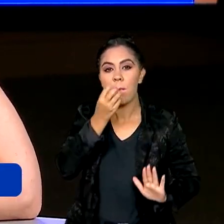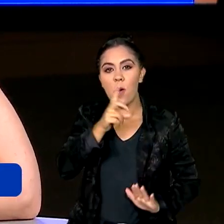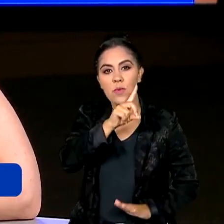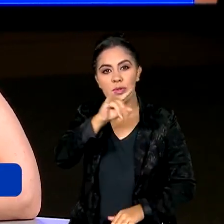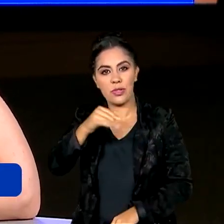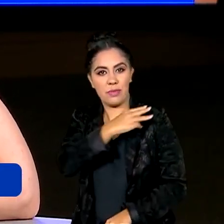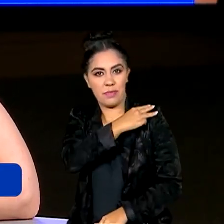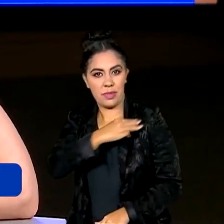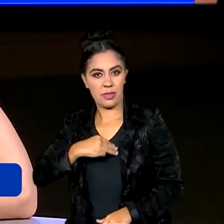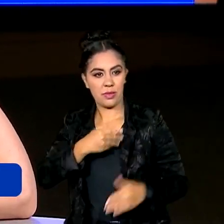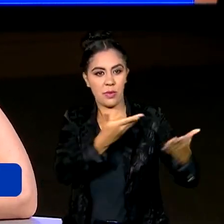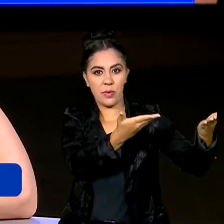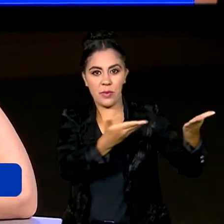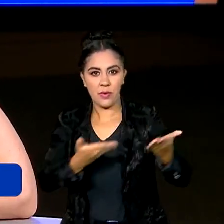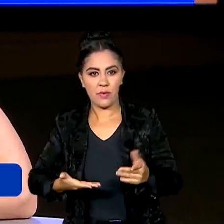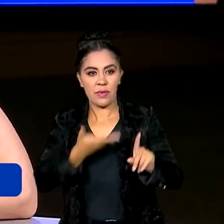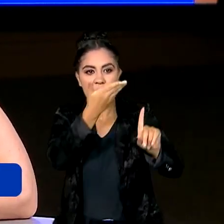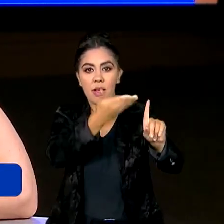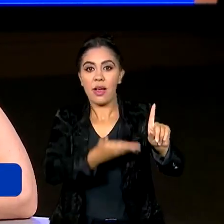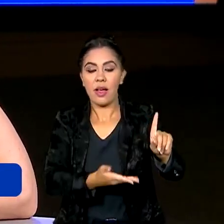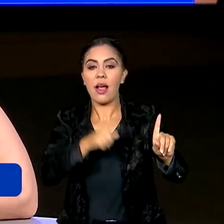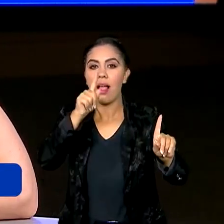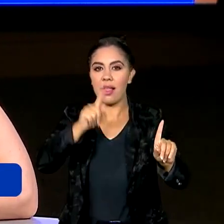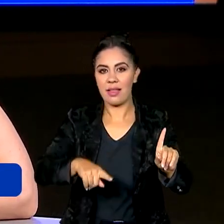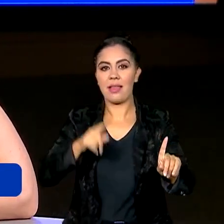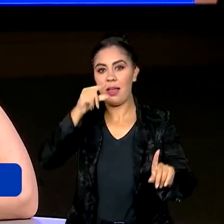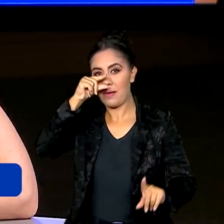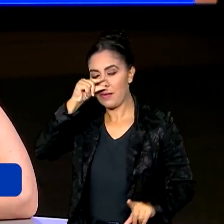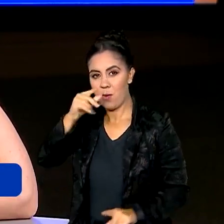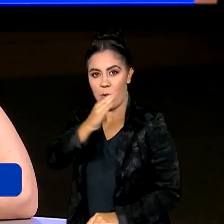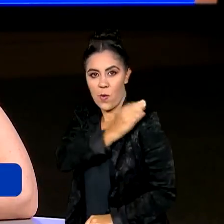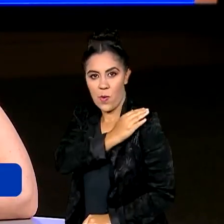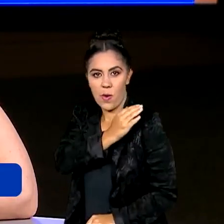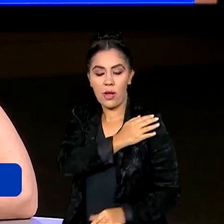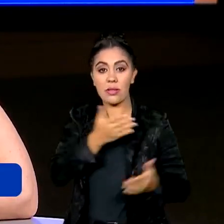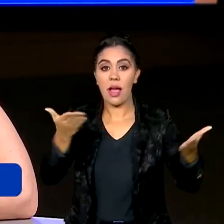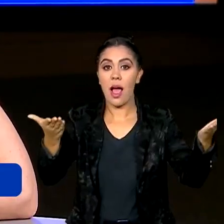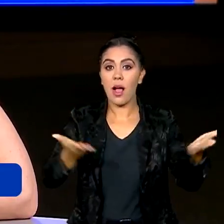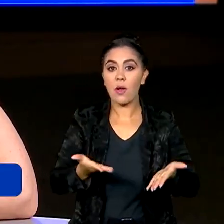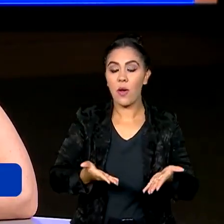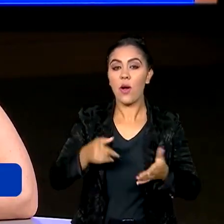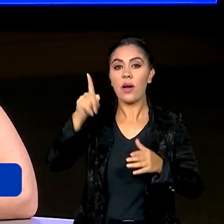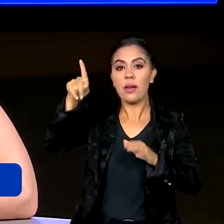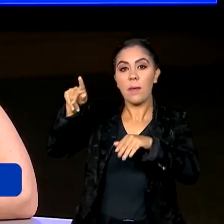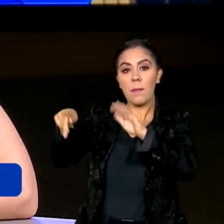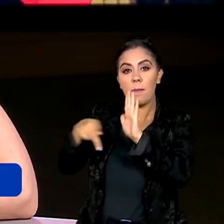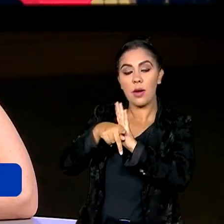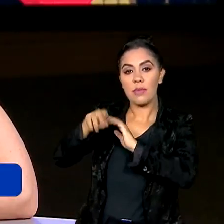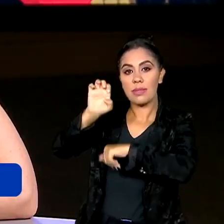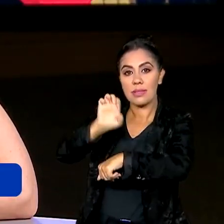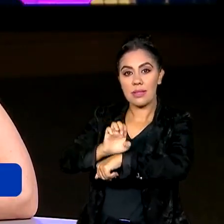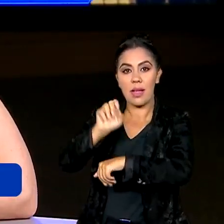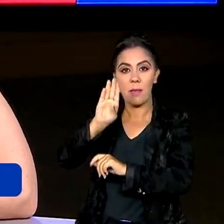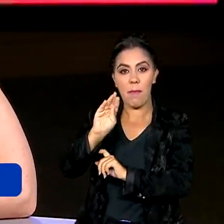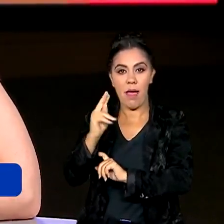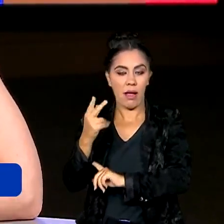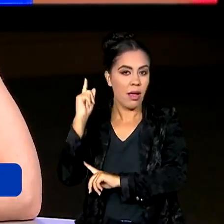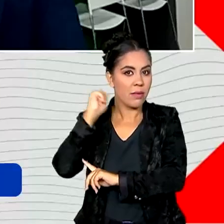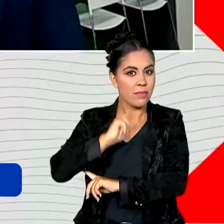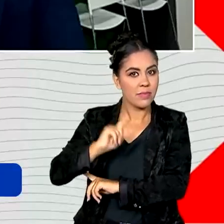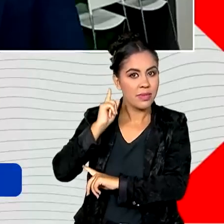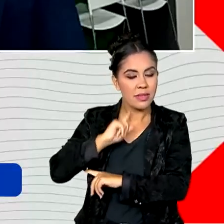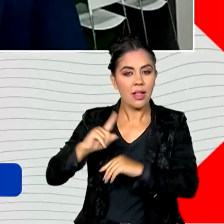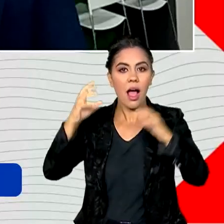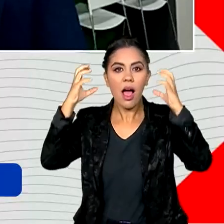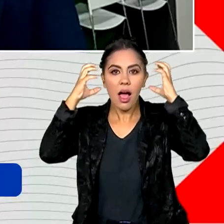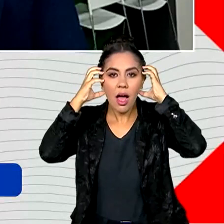da Casa Civil, Rui Costa. Ministro, vamos a Belo Horizonte. Quem tá lá na rádio O Tempo é